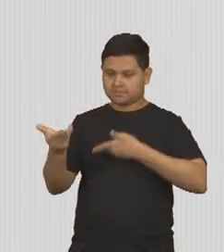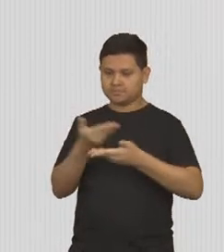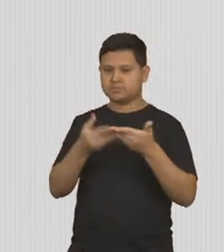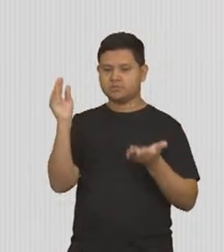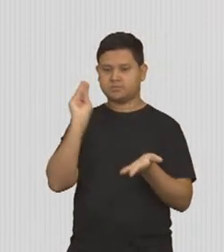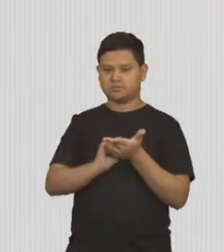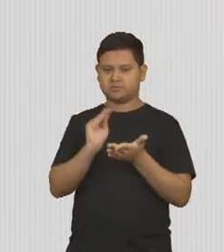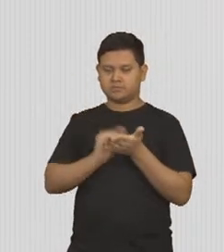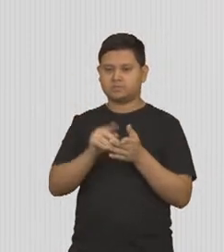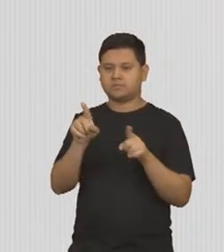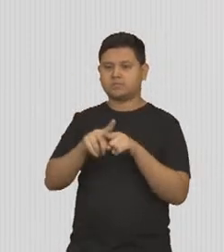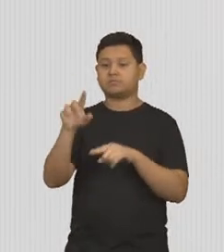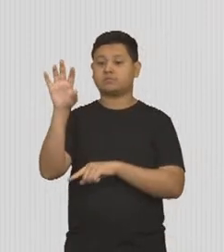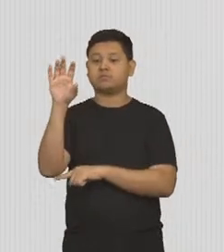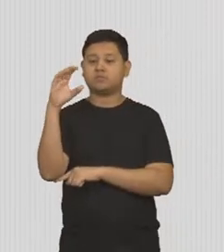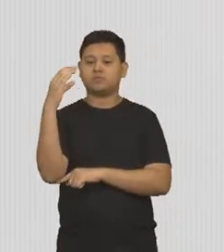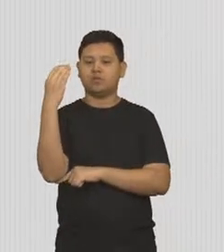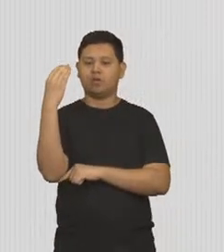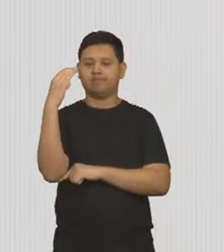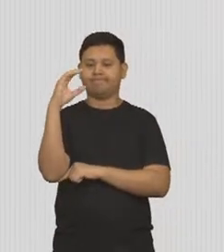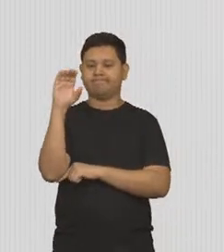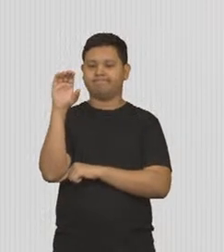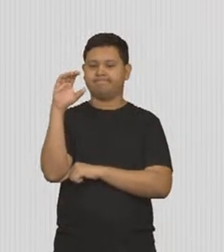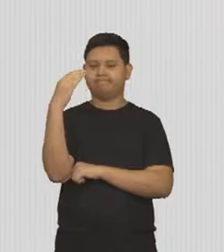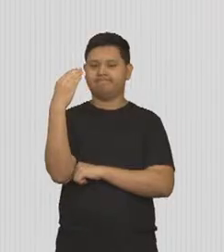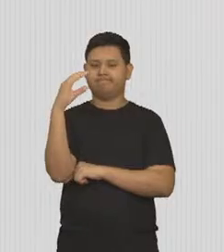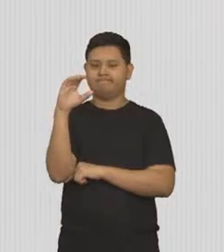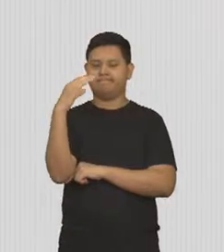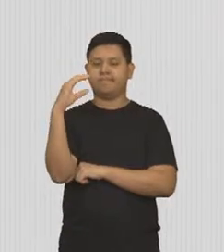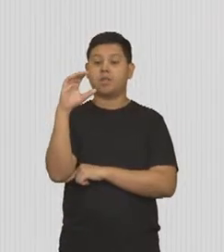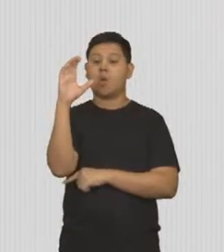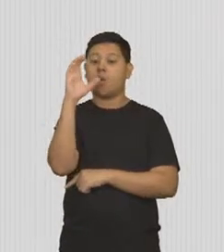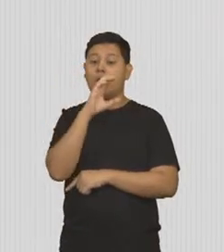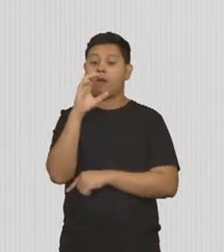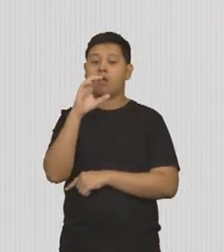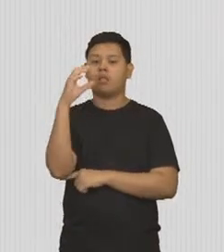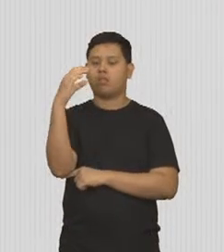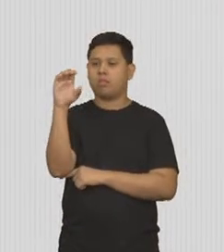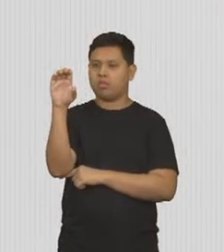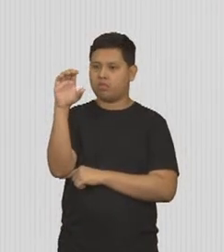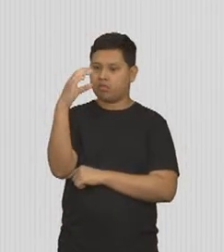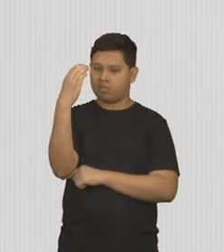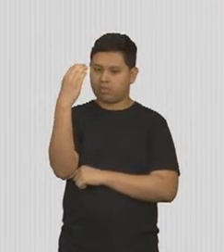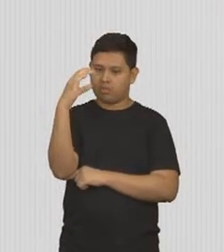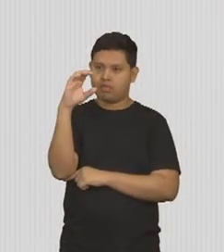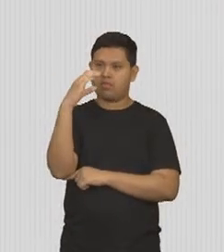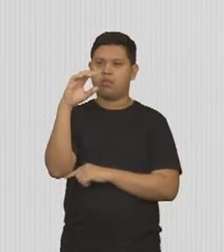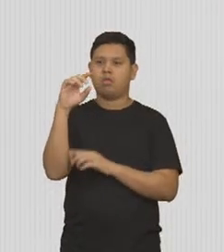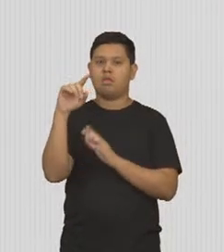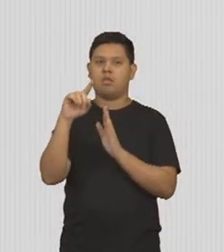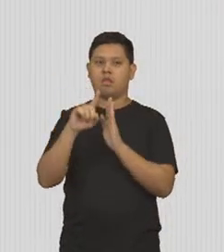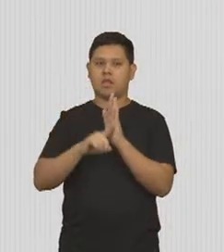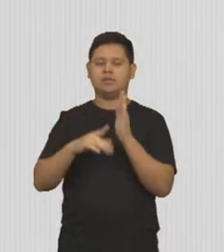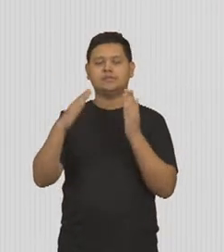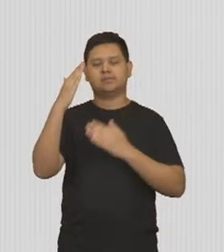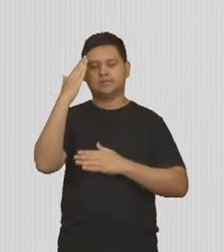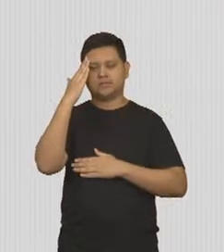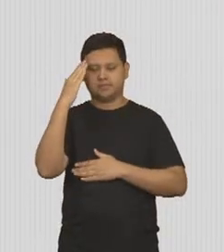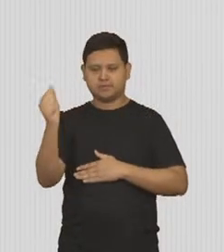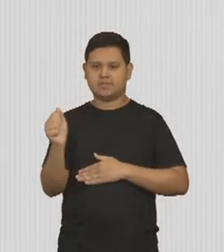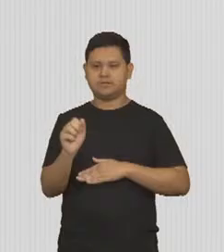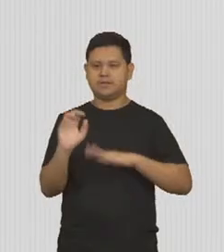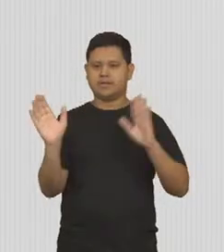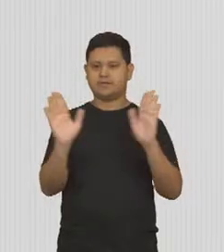falta um controlador de velocidade lá, seja um radar, seja uma lombada. A gente sabe que a